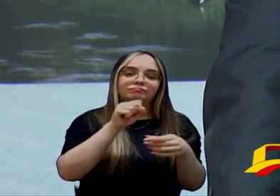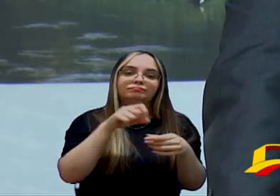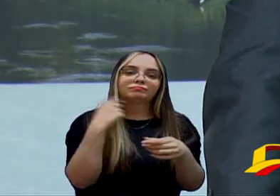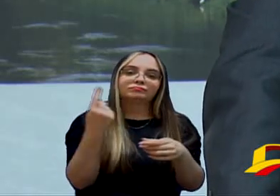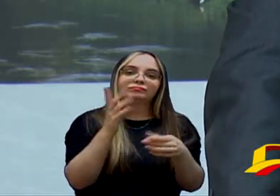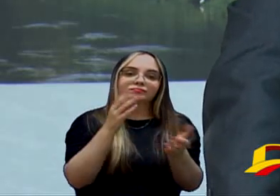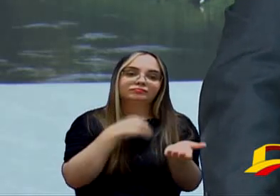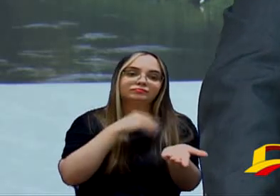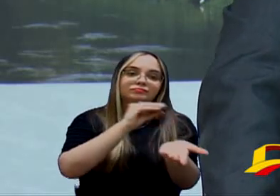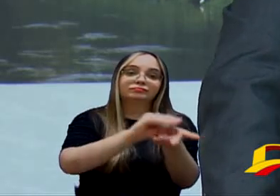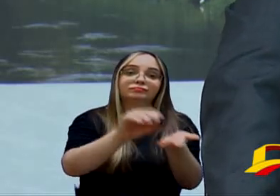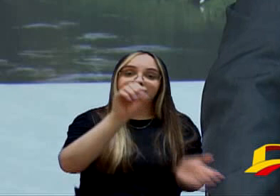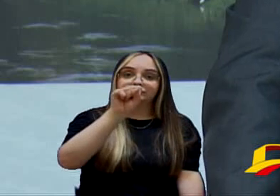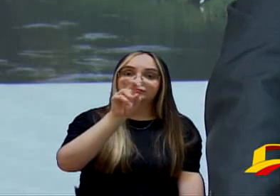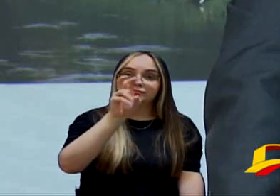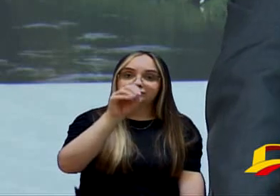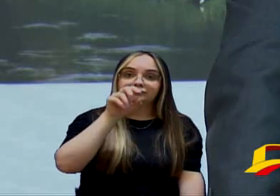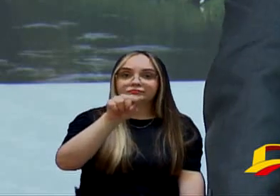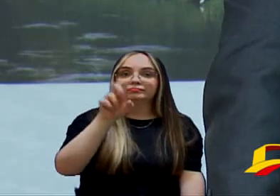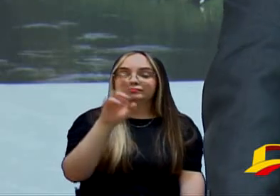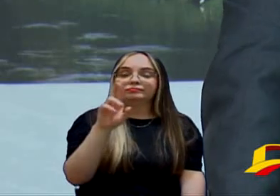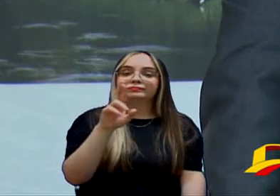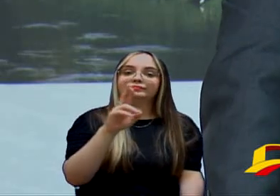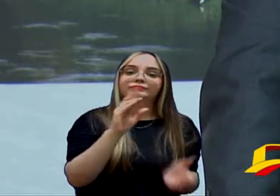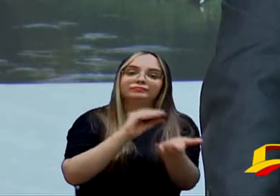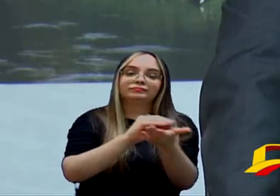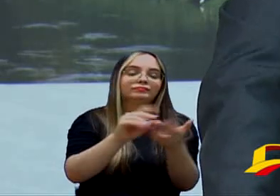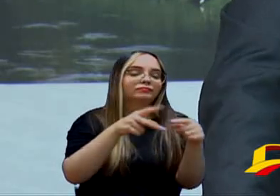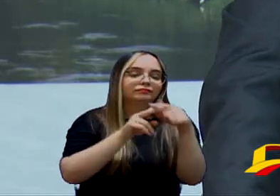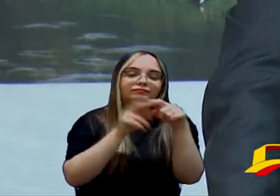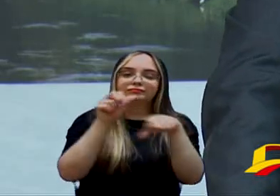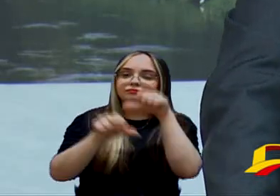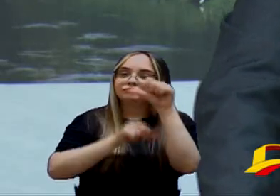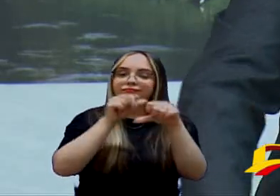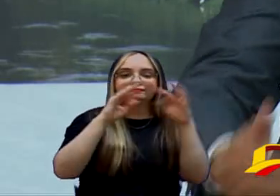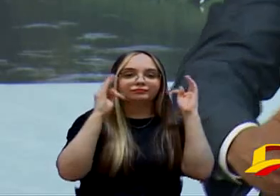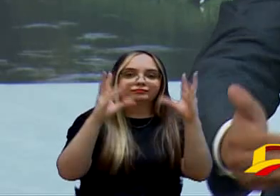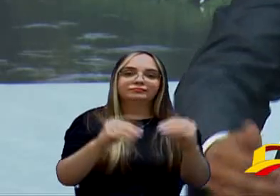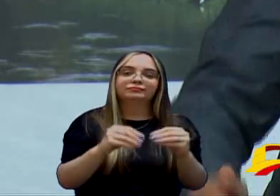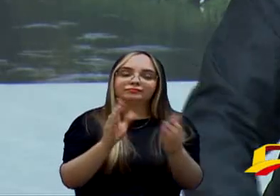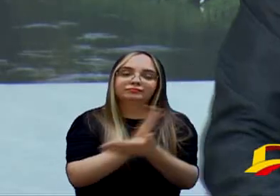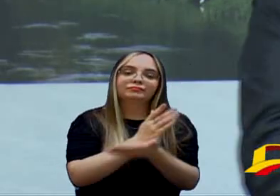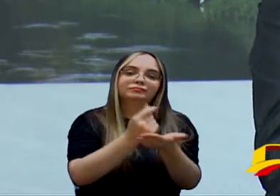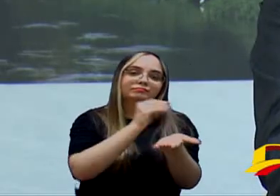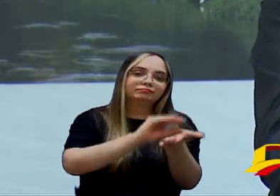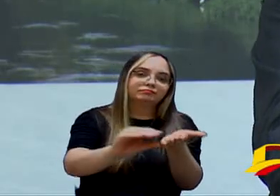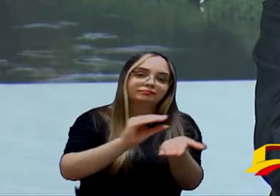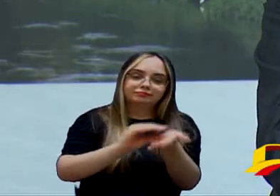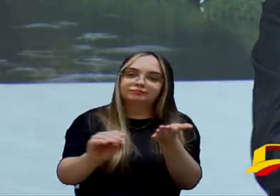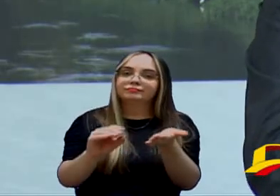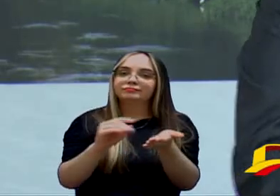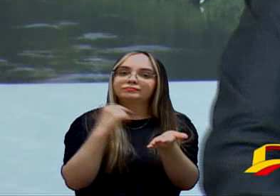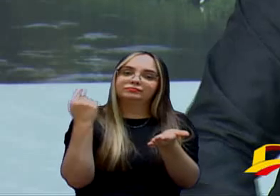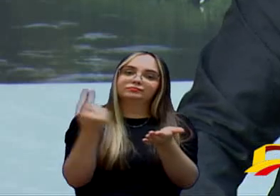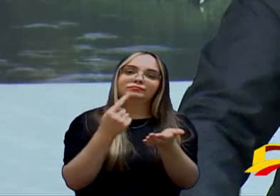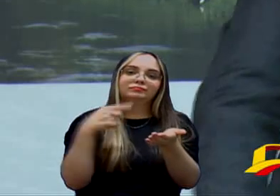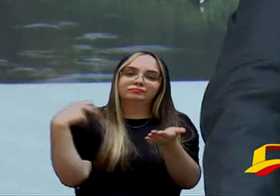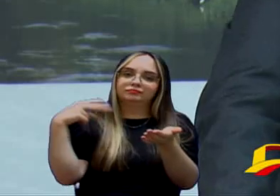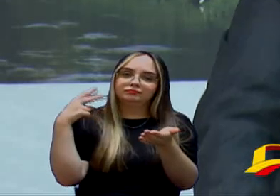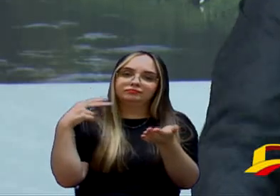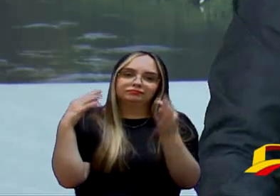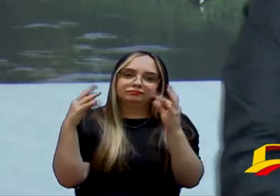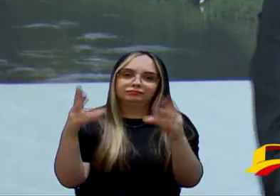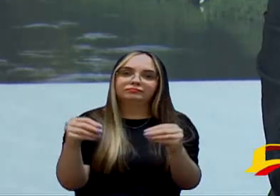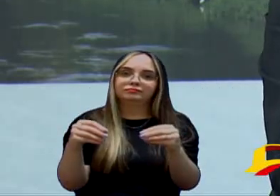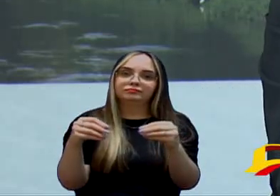destinei 850 mil reais para toda a reforma que a emenda em positivas emendas em positivas todos os nossos vereadores estão